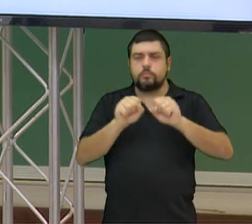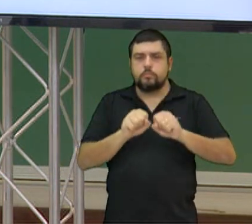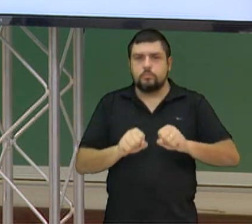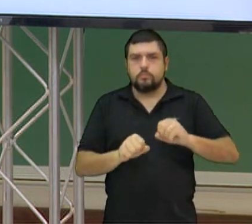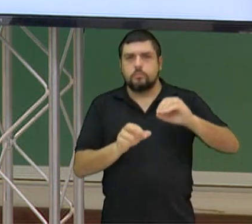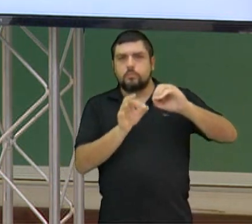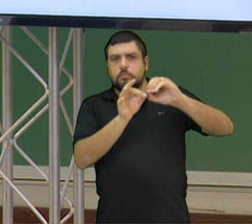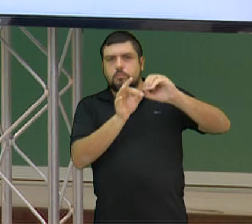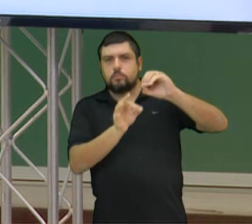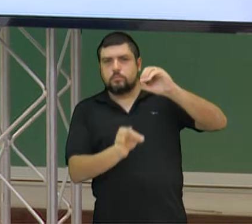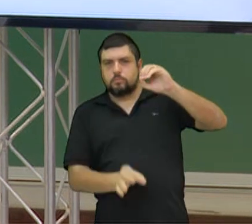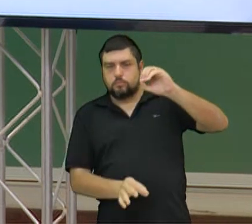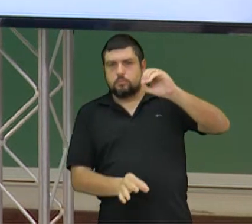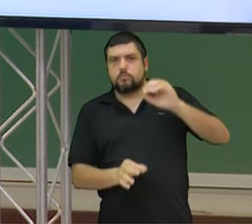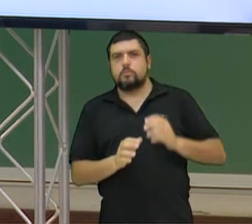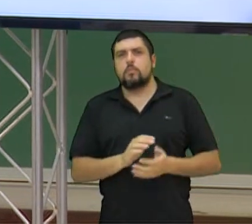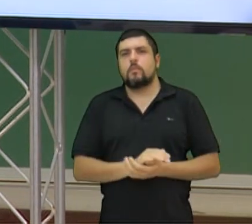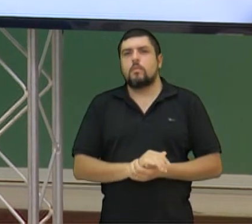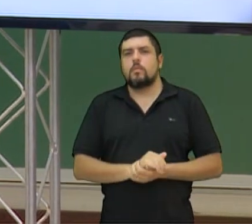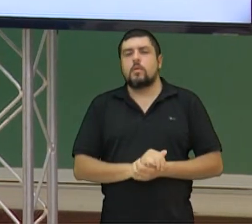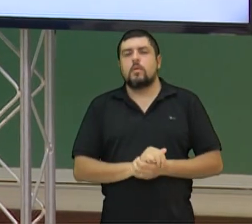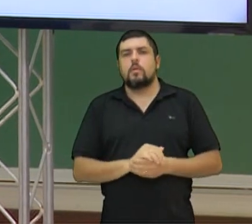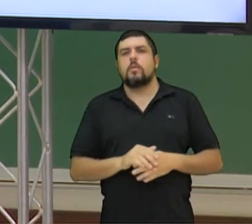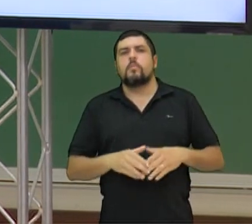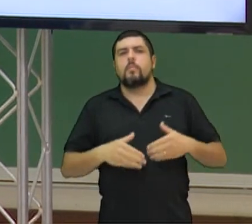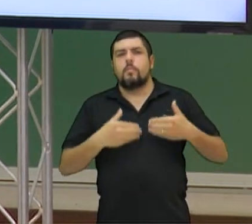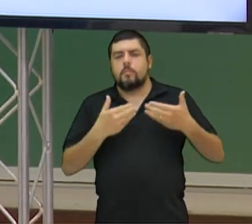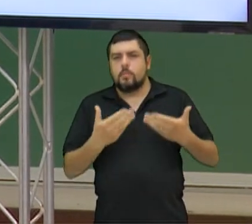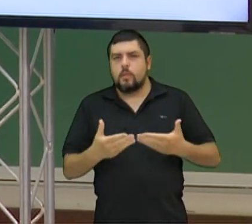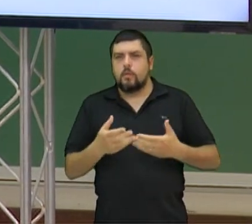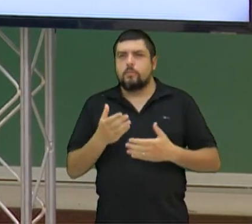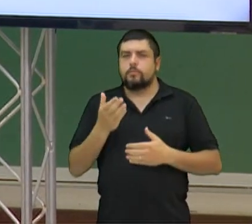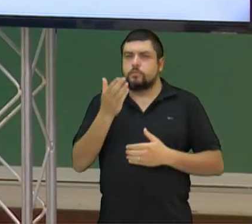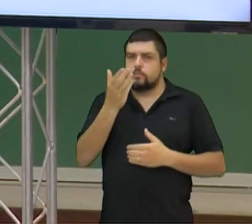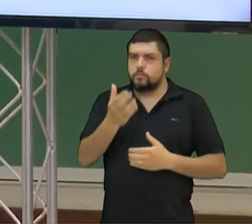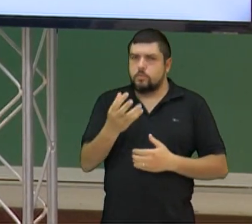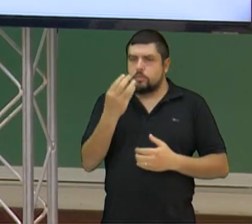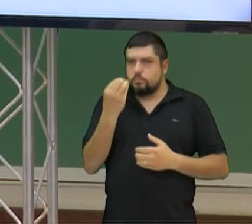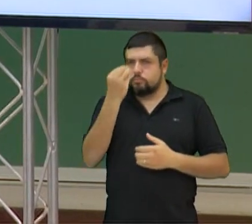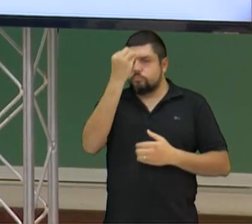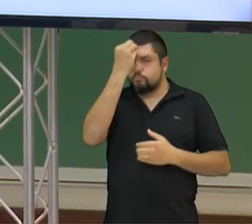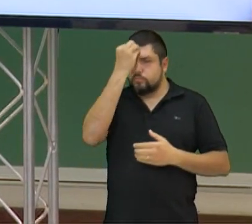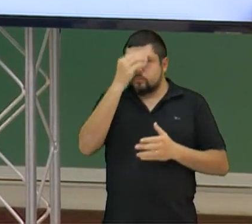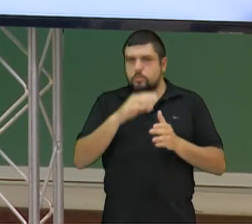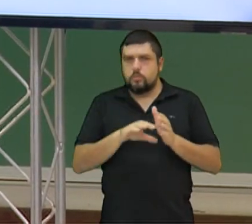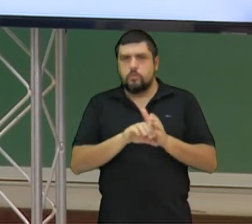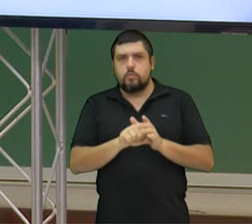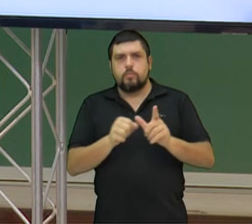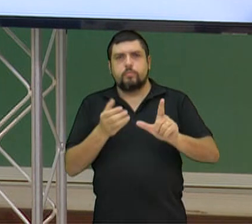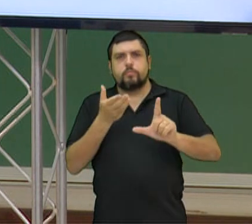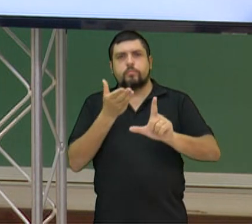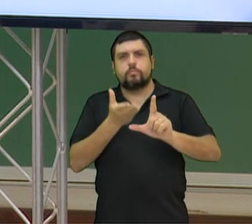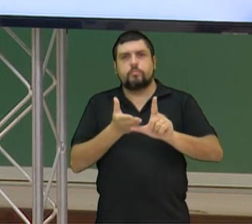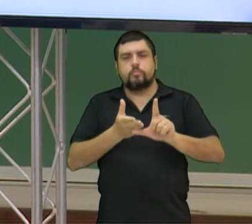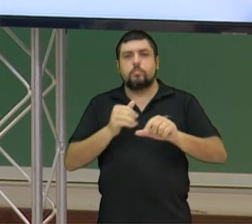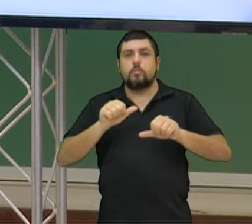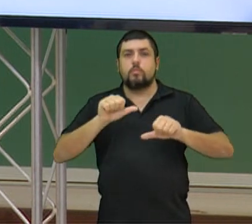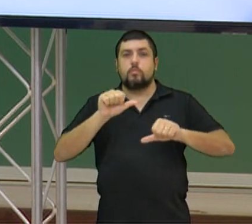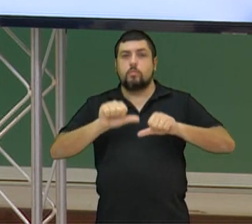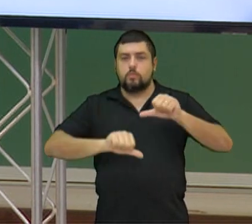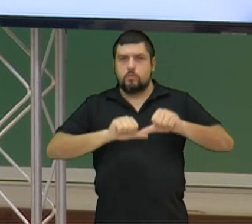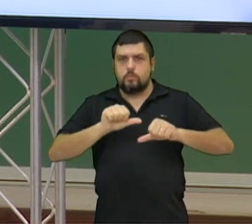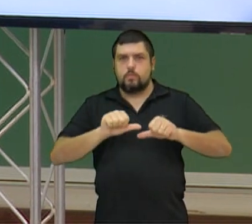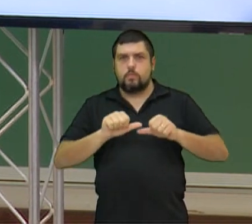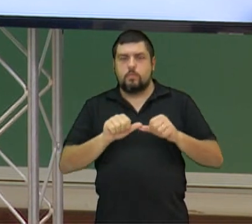vocês aqui. Gente, não esqueçam, né, que o sistema do Classroom mudou, né? Basta vocês clicarem, né,